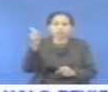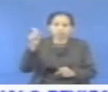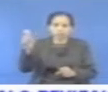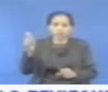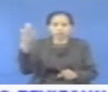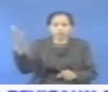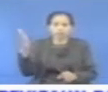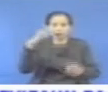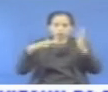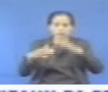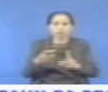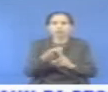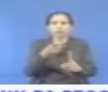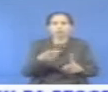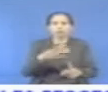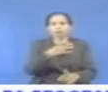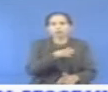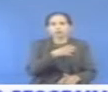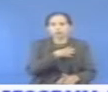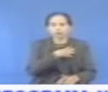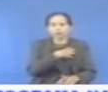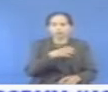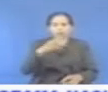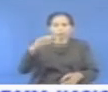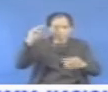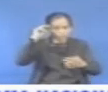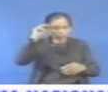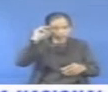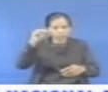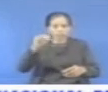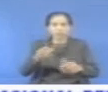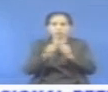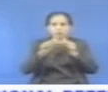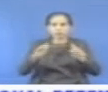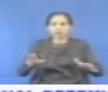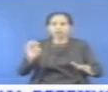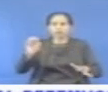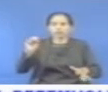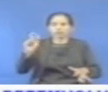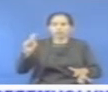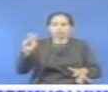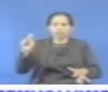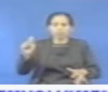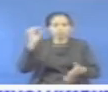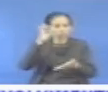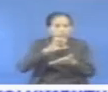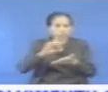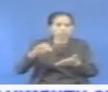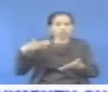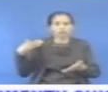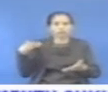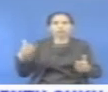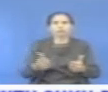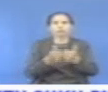vira que nem comete direita Rússio PNDLI, Ministério da Administração Estatal, Secretário de Estado de Juventude e Desporto, Ministério de